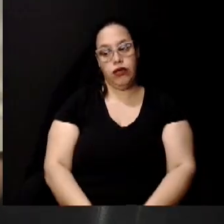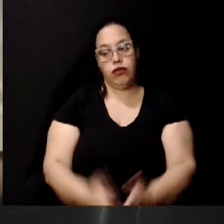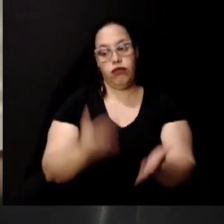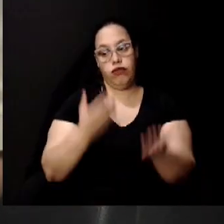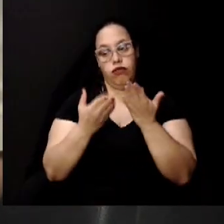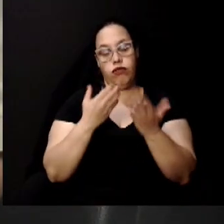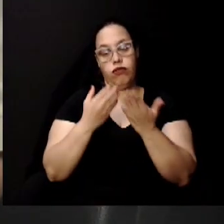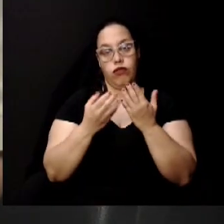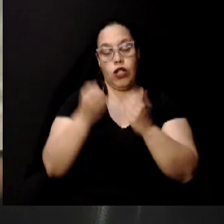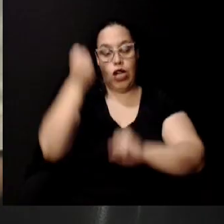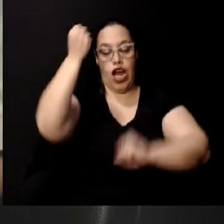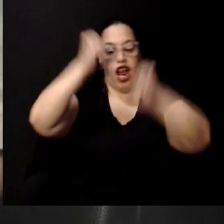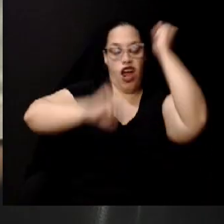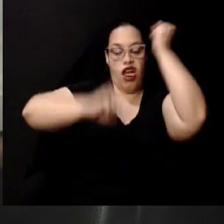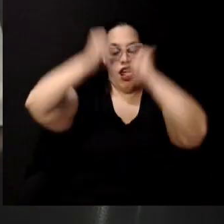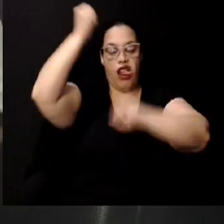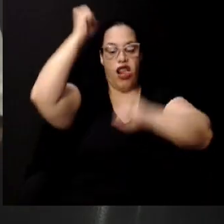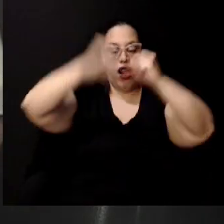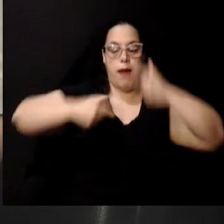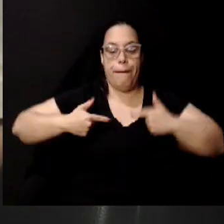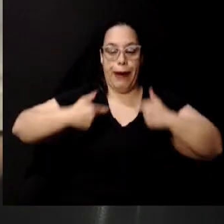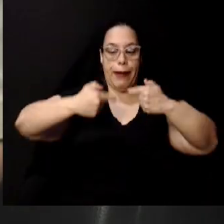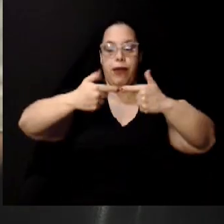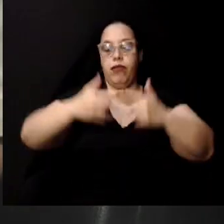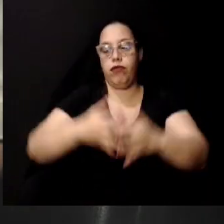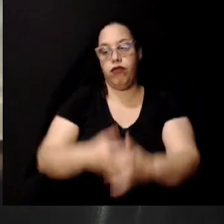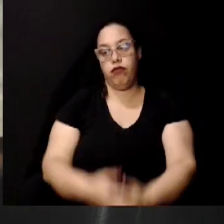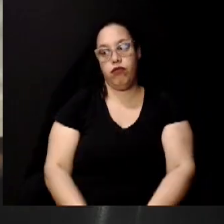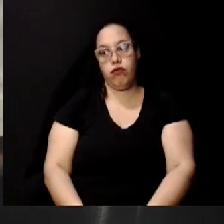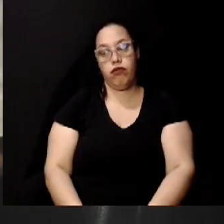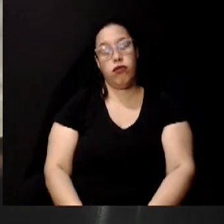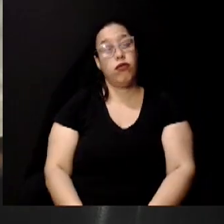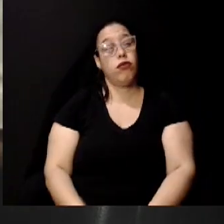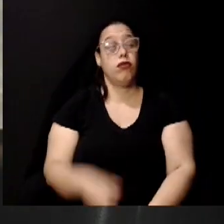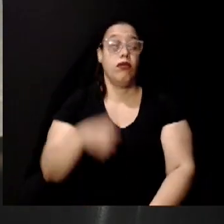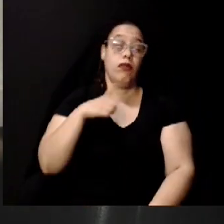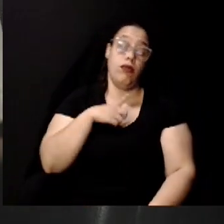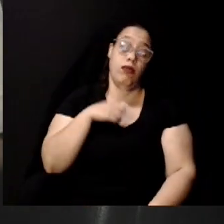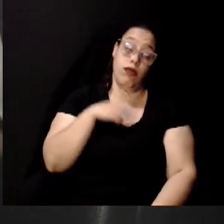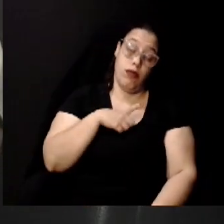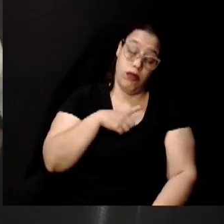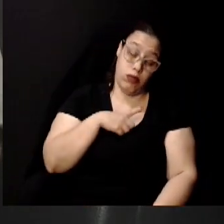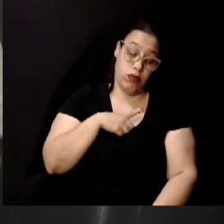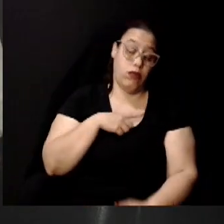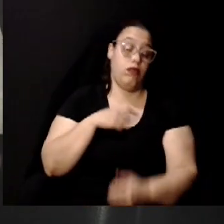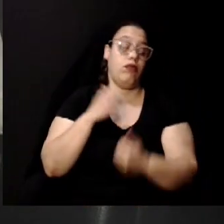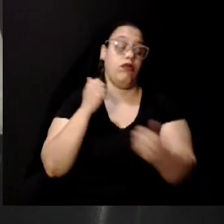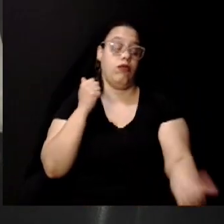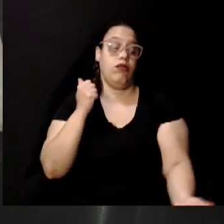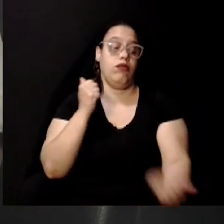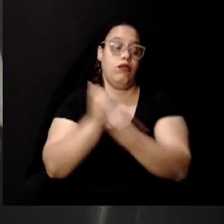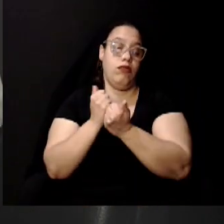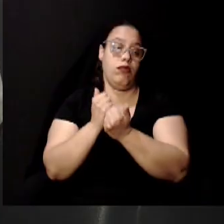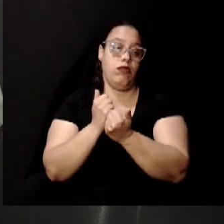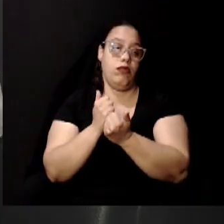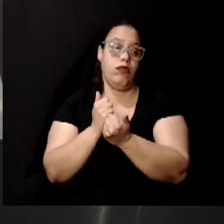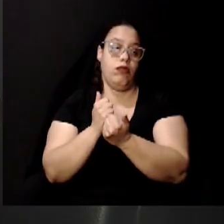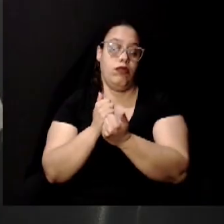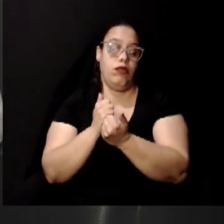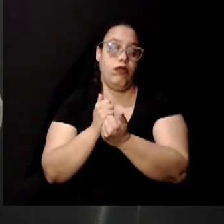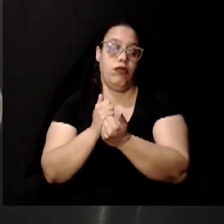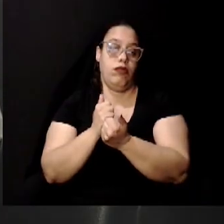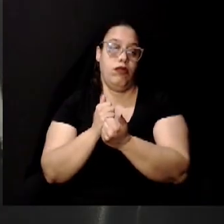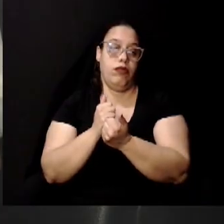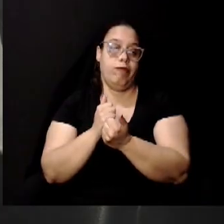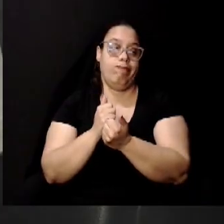Industrial. Bom, vai ter substituição da força de trabalho. Nós vamos ter uma crise do